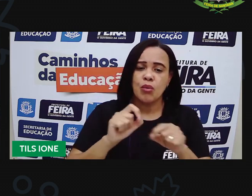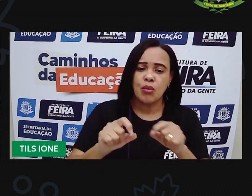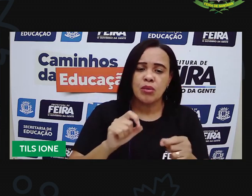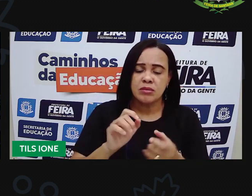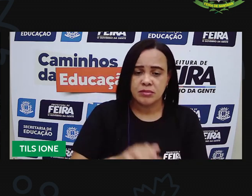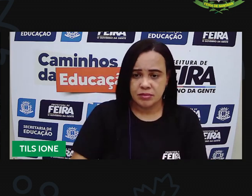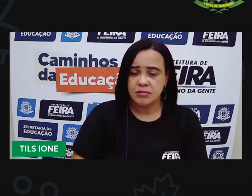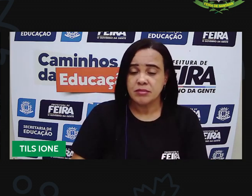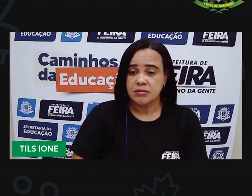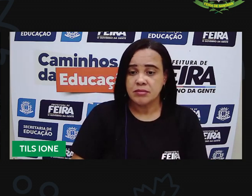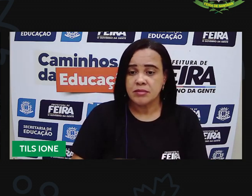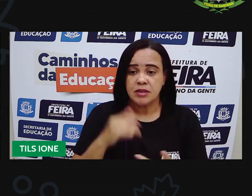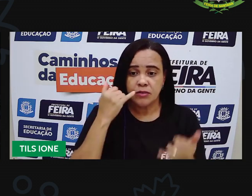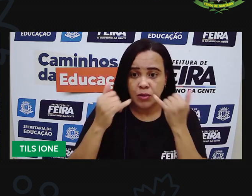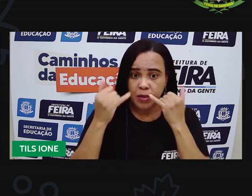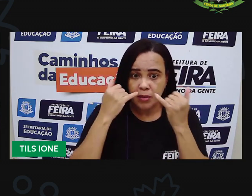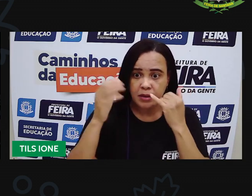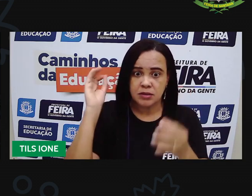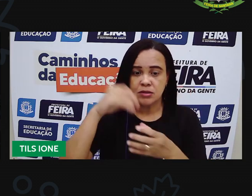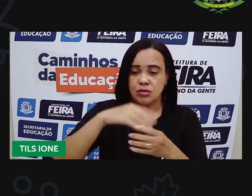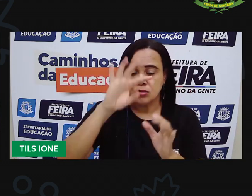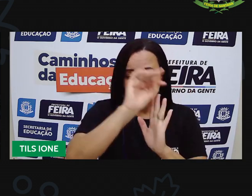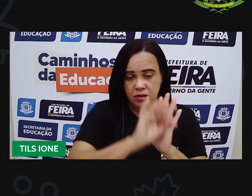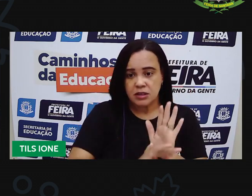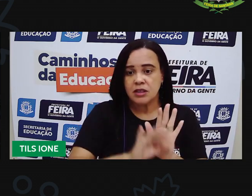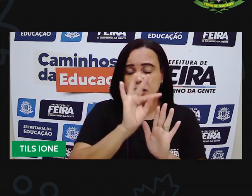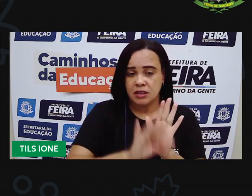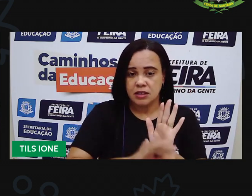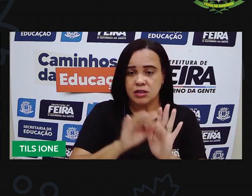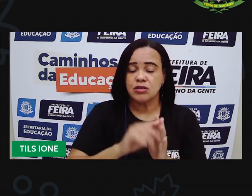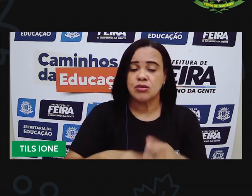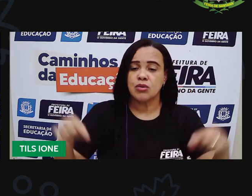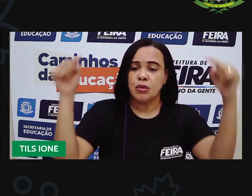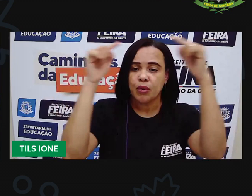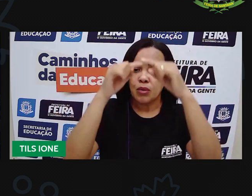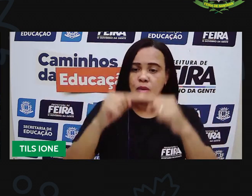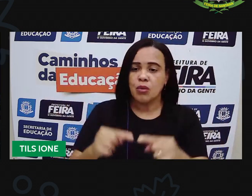nos textos, vai aprender a relacionar